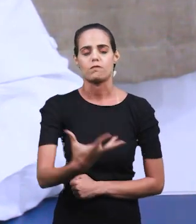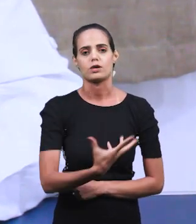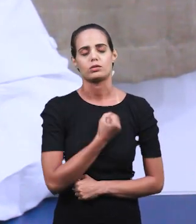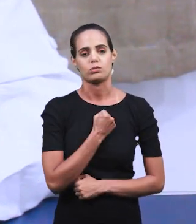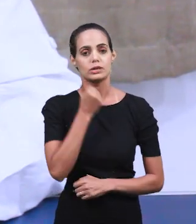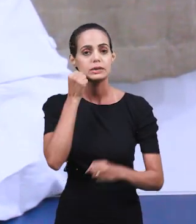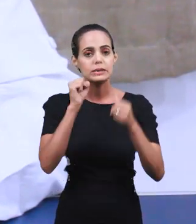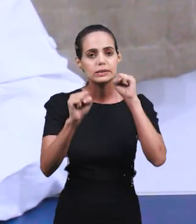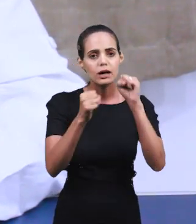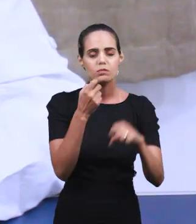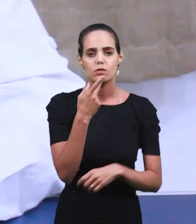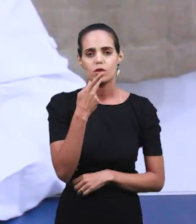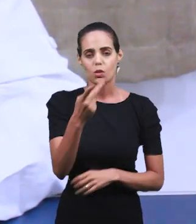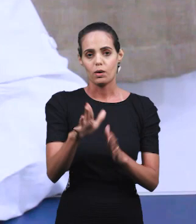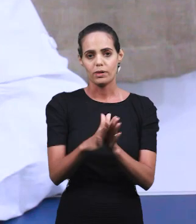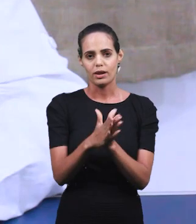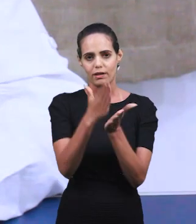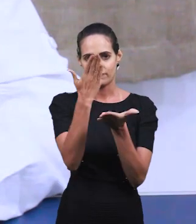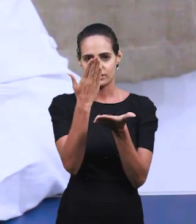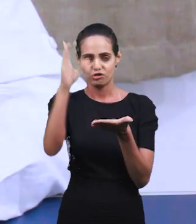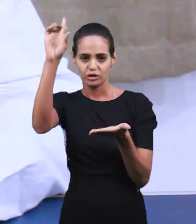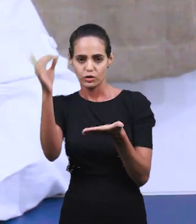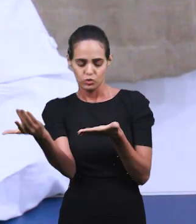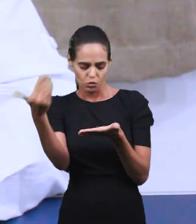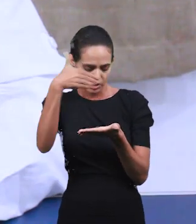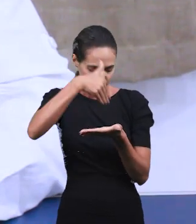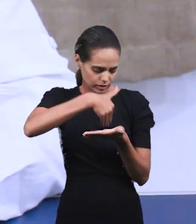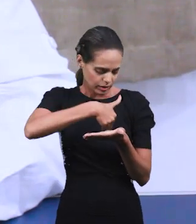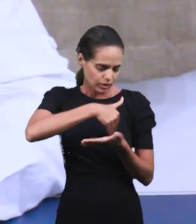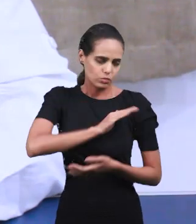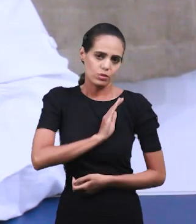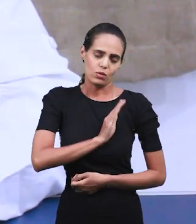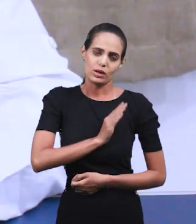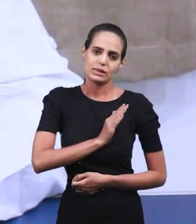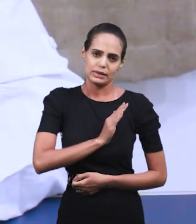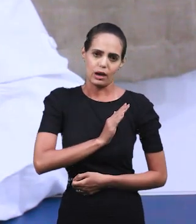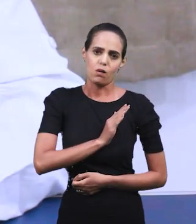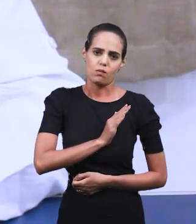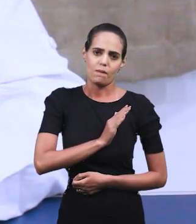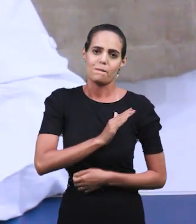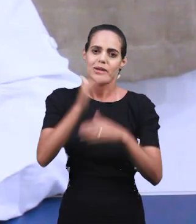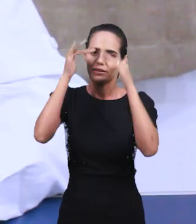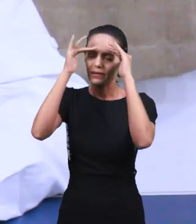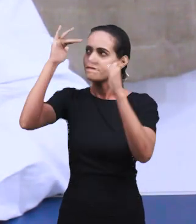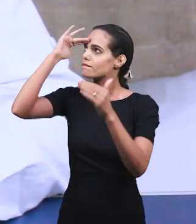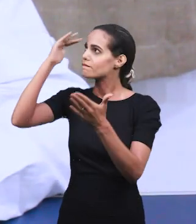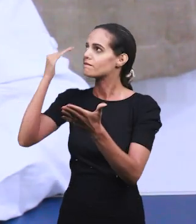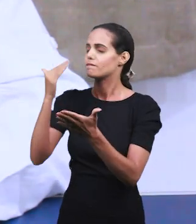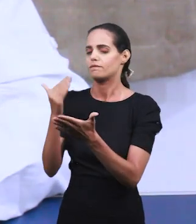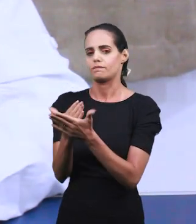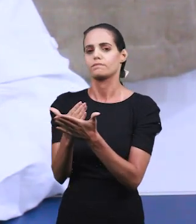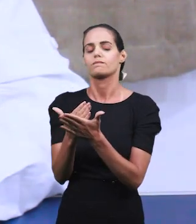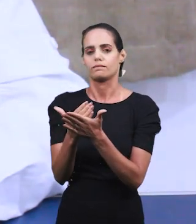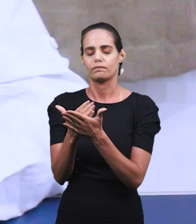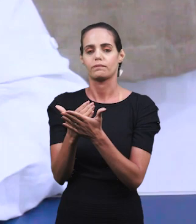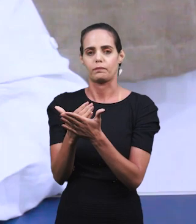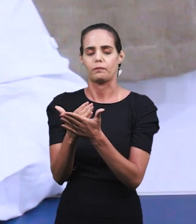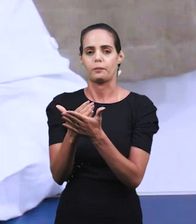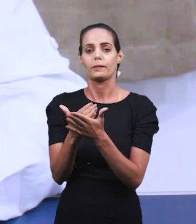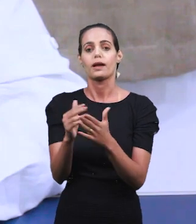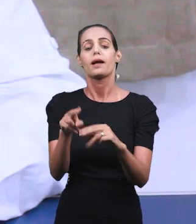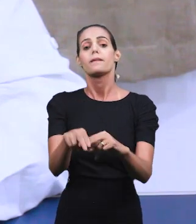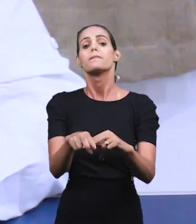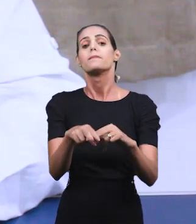em meu coração para não pecar contra ti. Salmos 119, versículo 11. E é por meio da